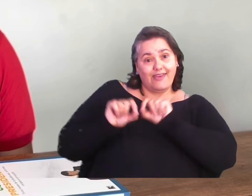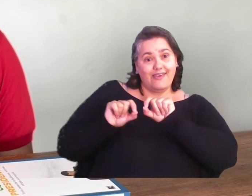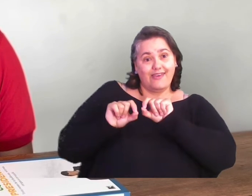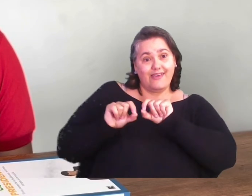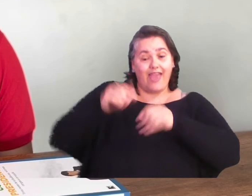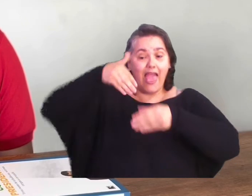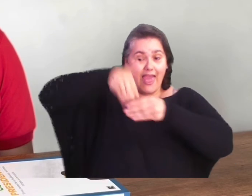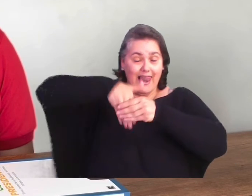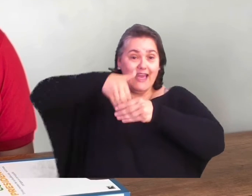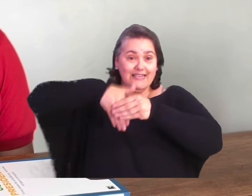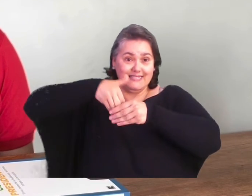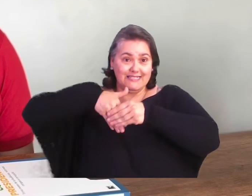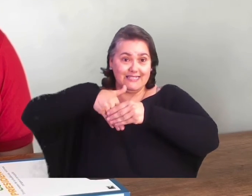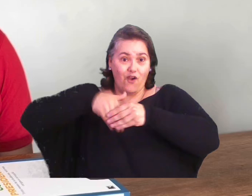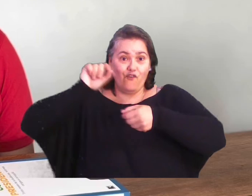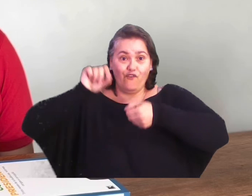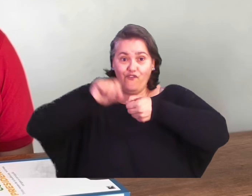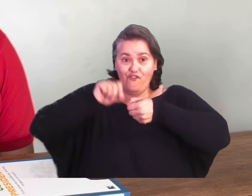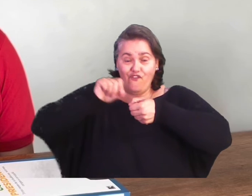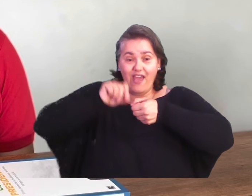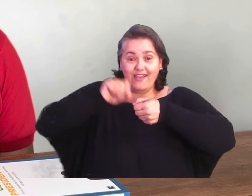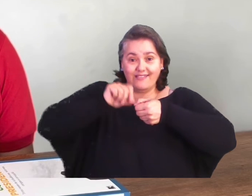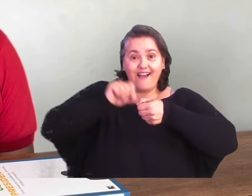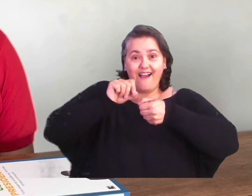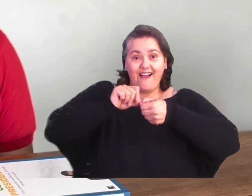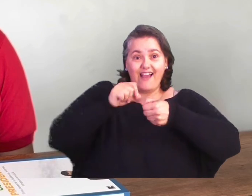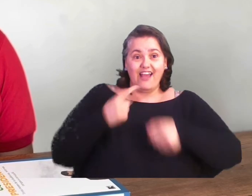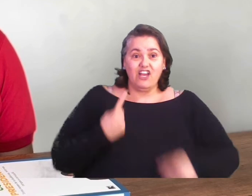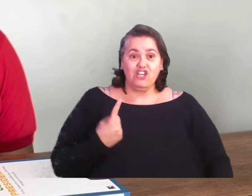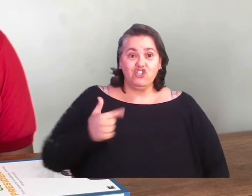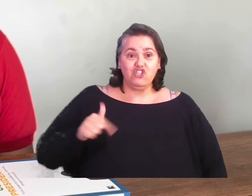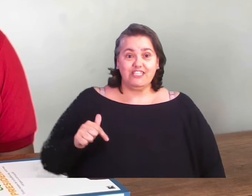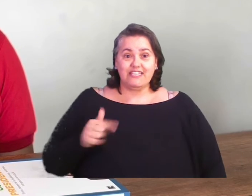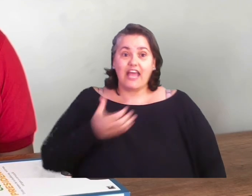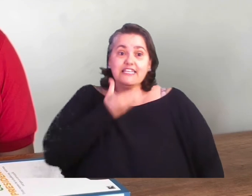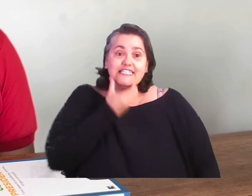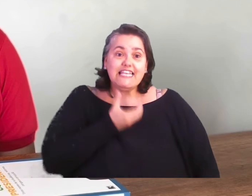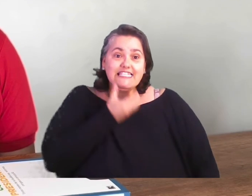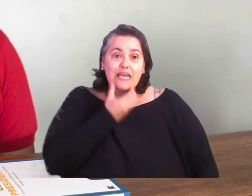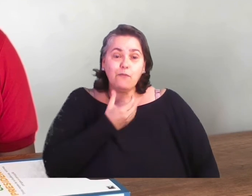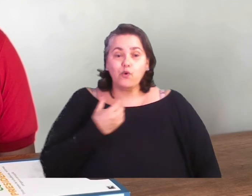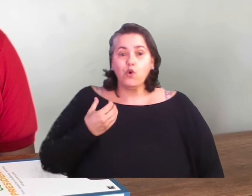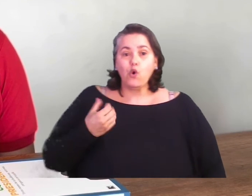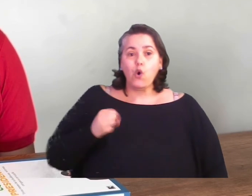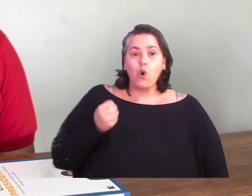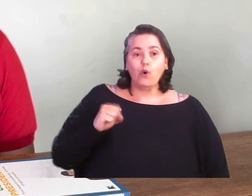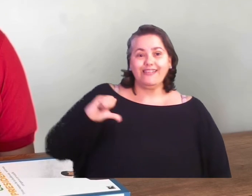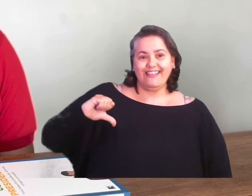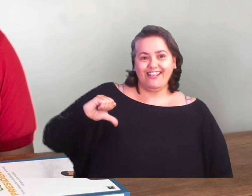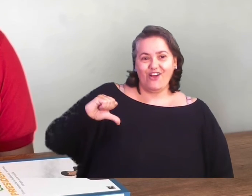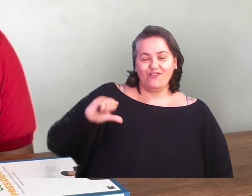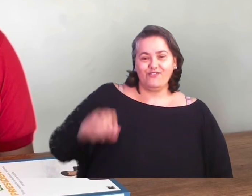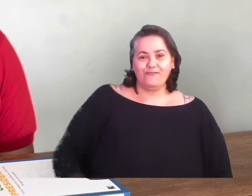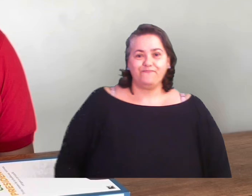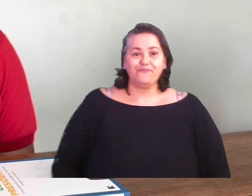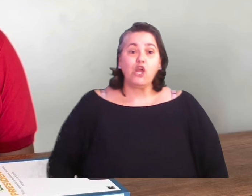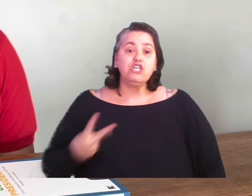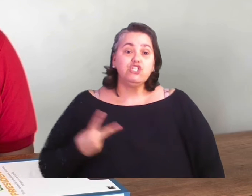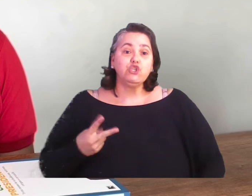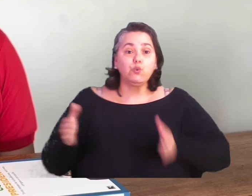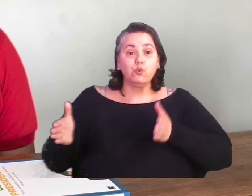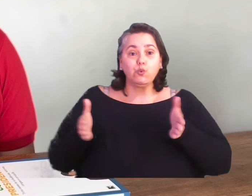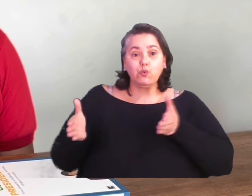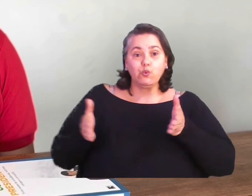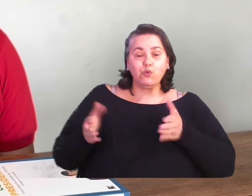aquela eleição foi realizada em 17 de dezembro de 1989, o segundo